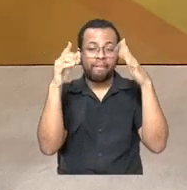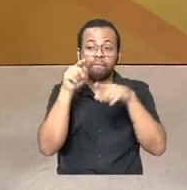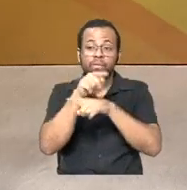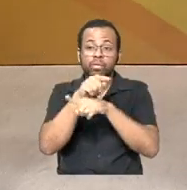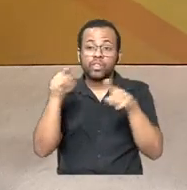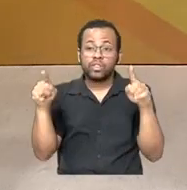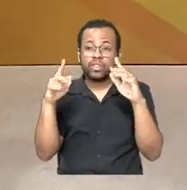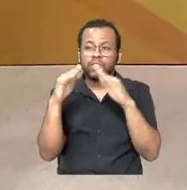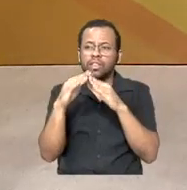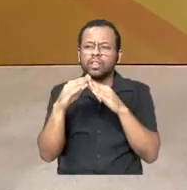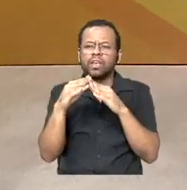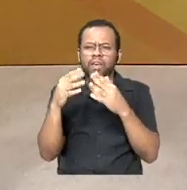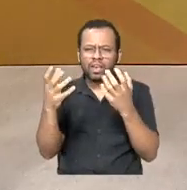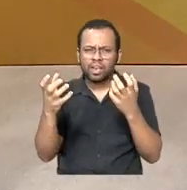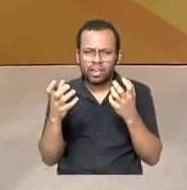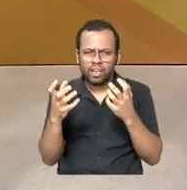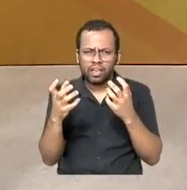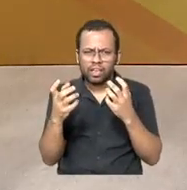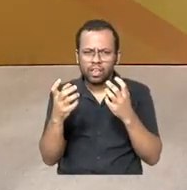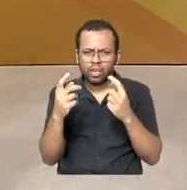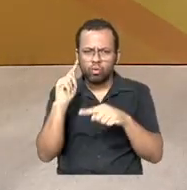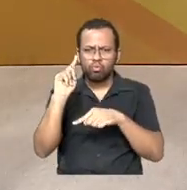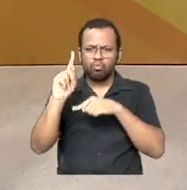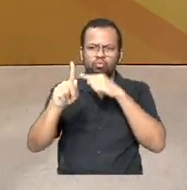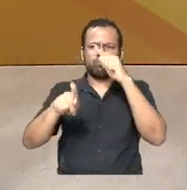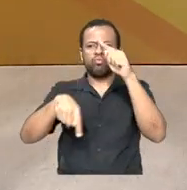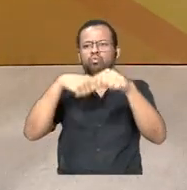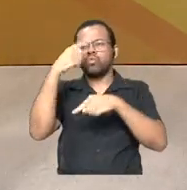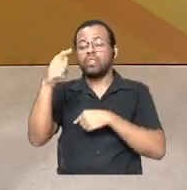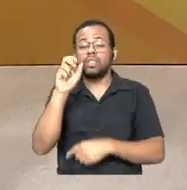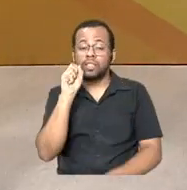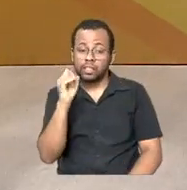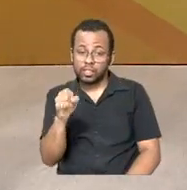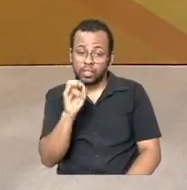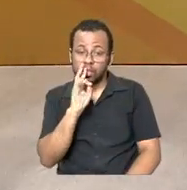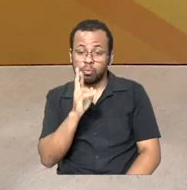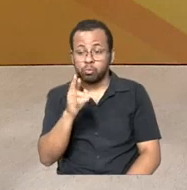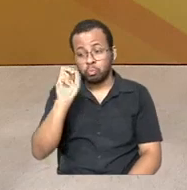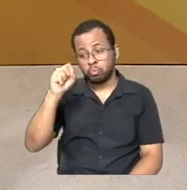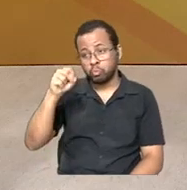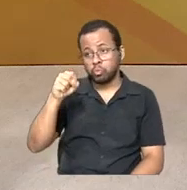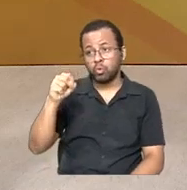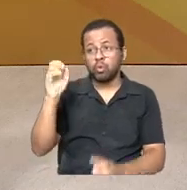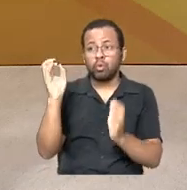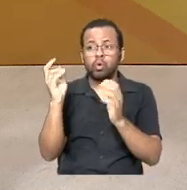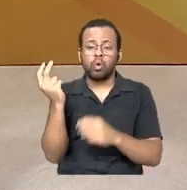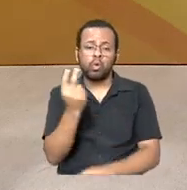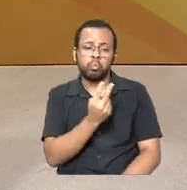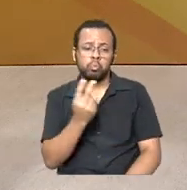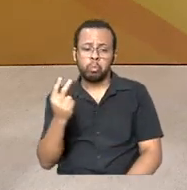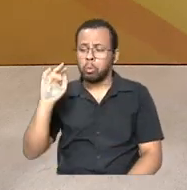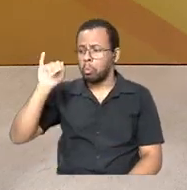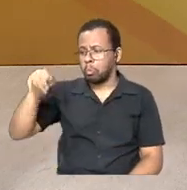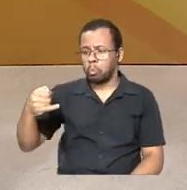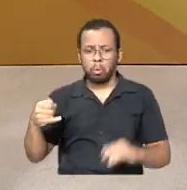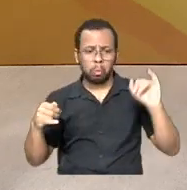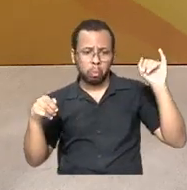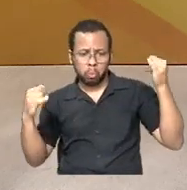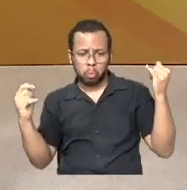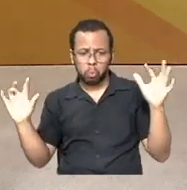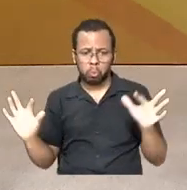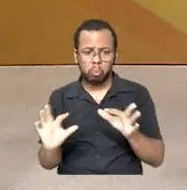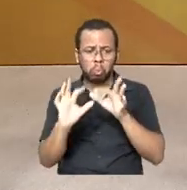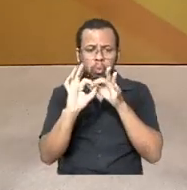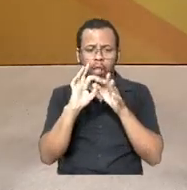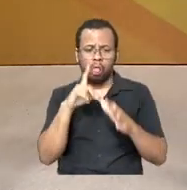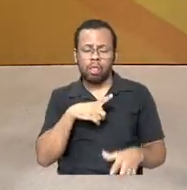e você é de casa quer dar aquela guinada na vida bom se a resposta for sim a dupla JJ eu ela e eu